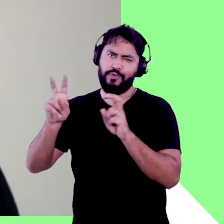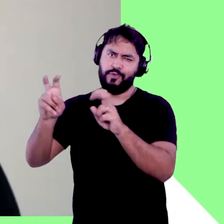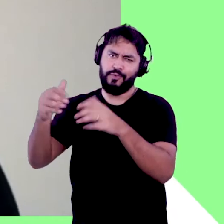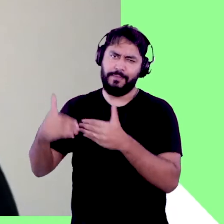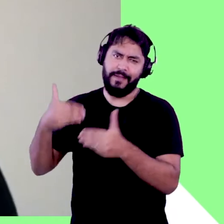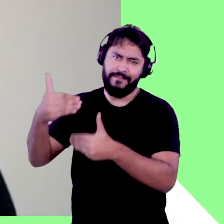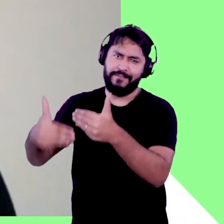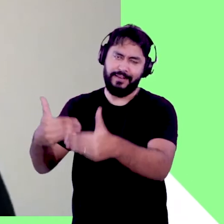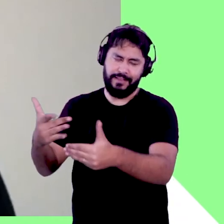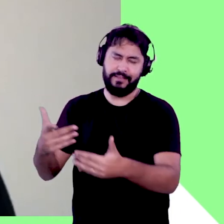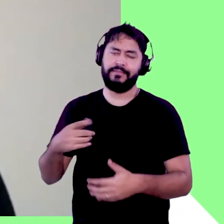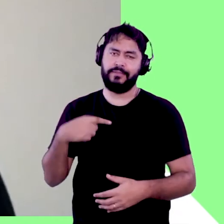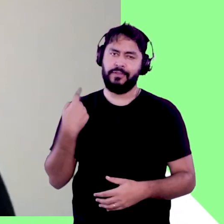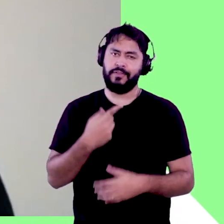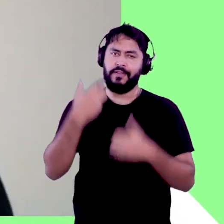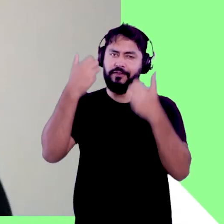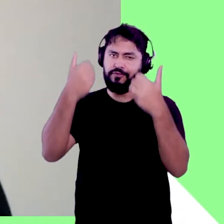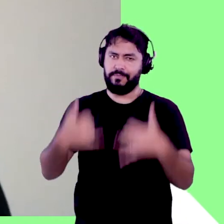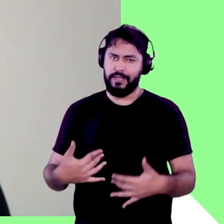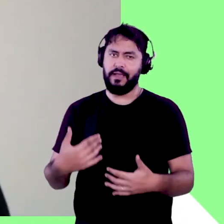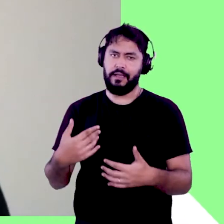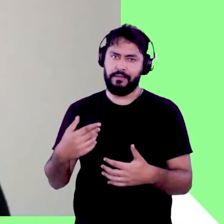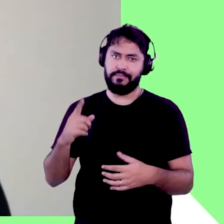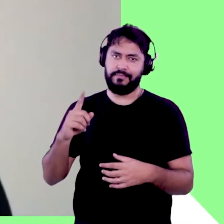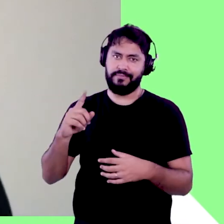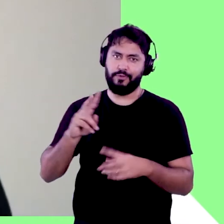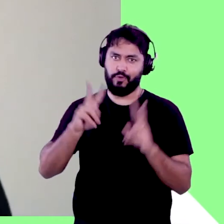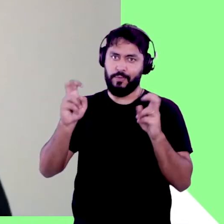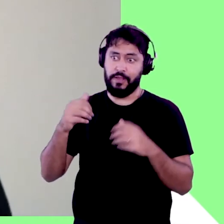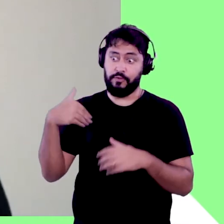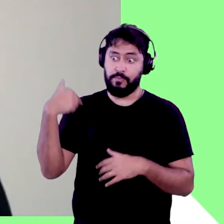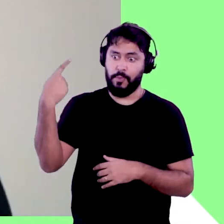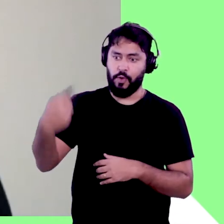que já a gente vai falar das próximas pessoas convidadas,